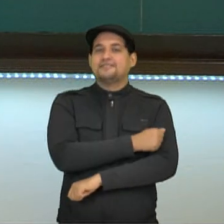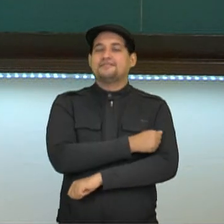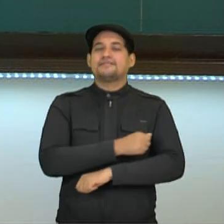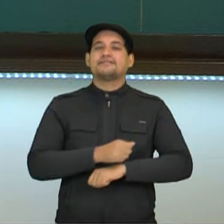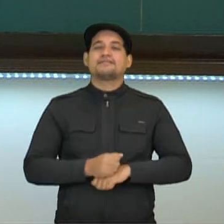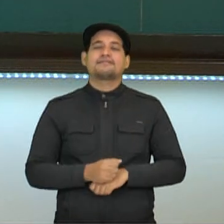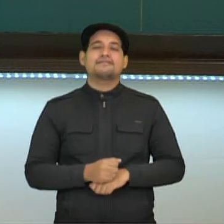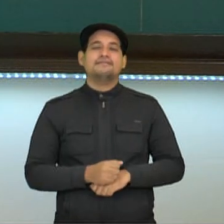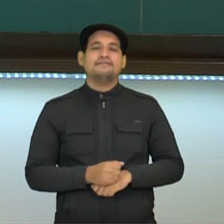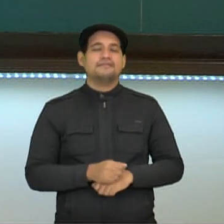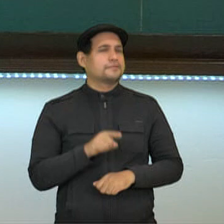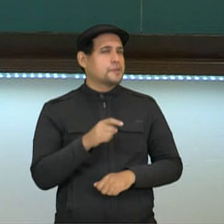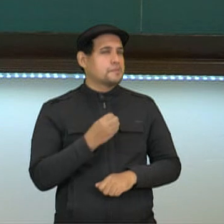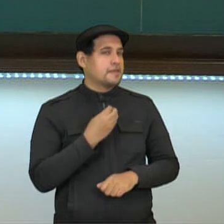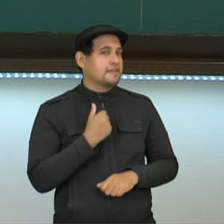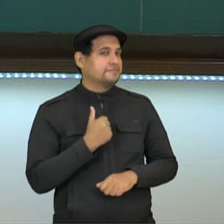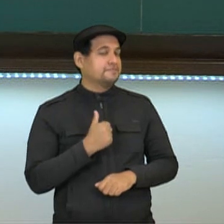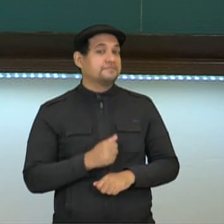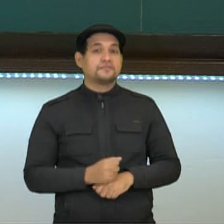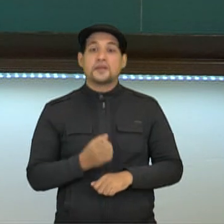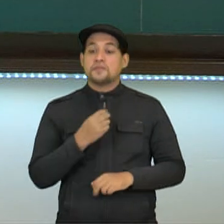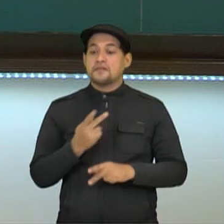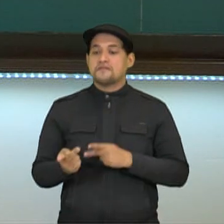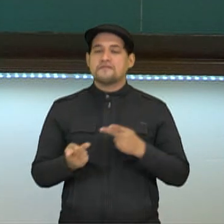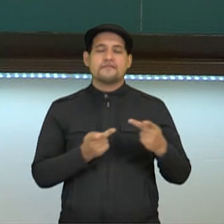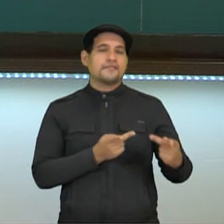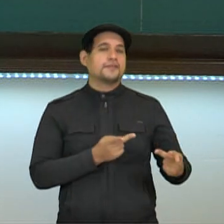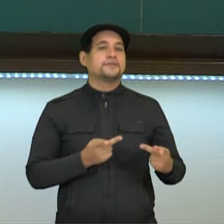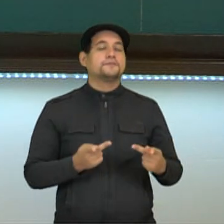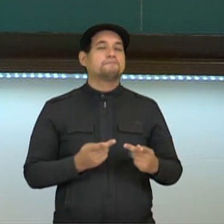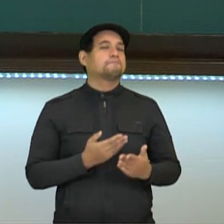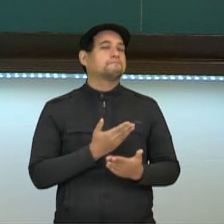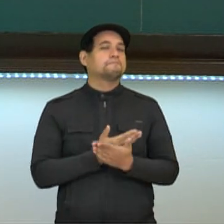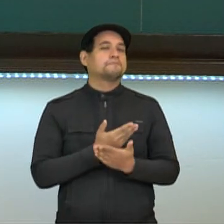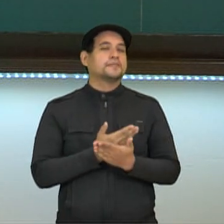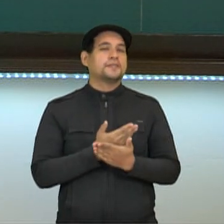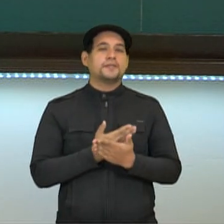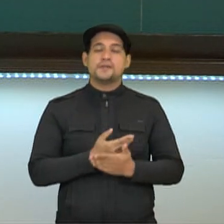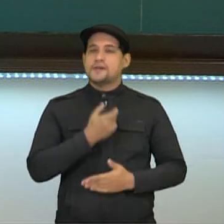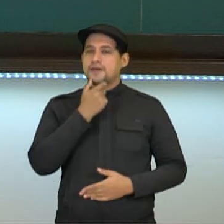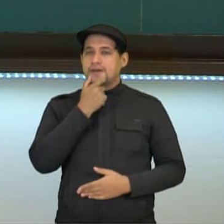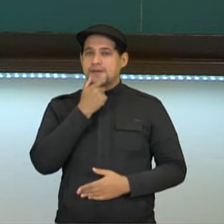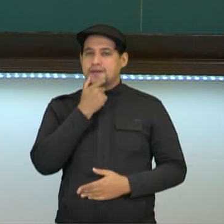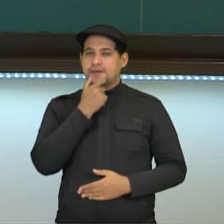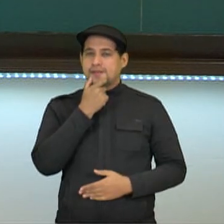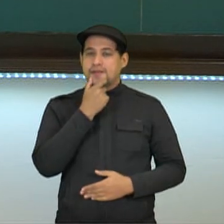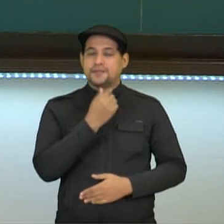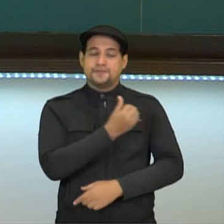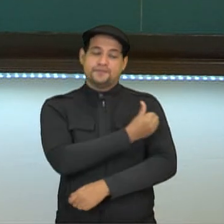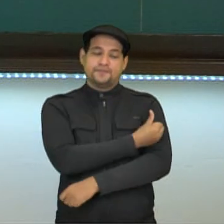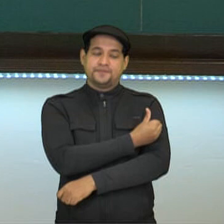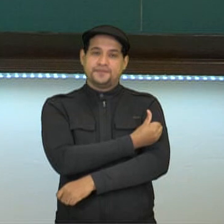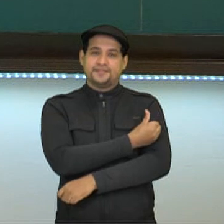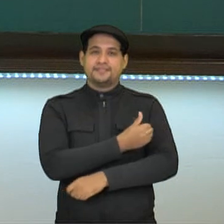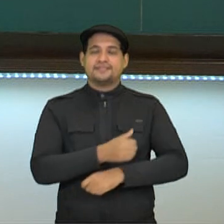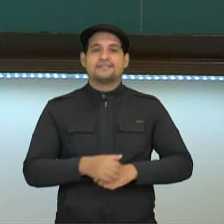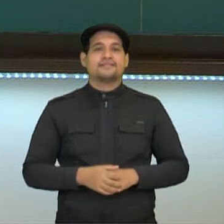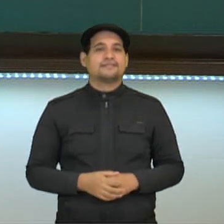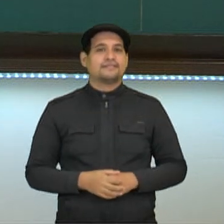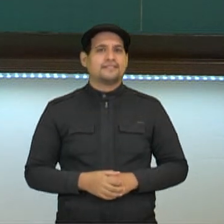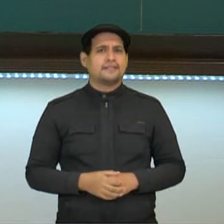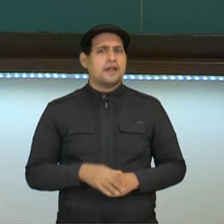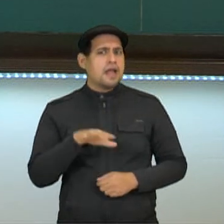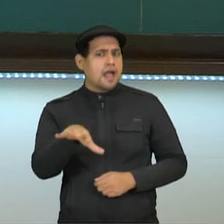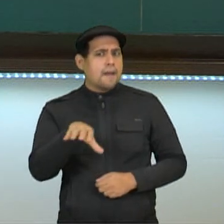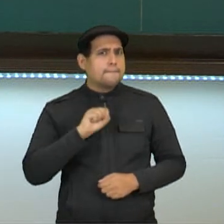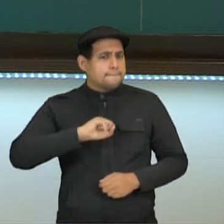students! Como vocês estão? Sejam bem-vindos a mais uma aula de língua inglesa do 6º ano. Corre pegar